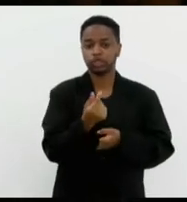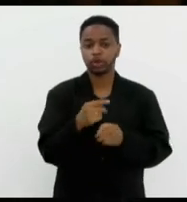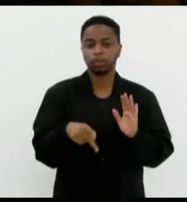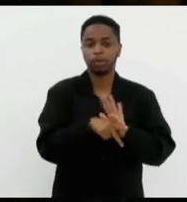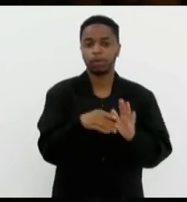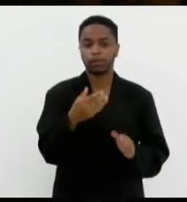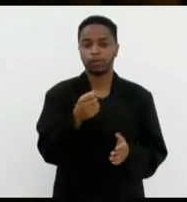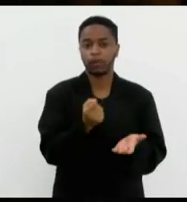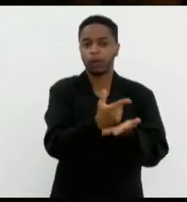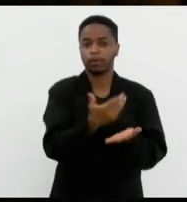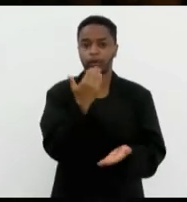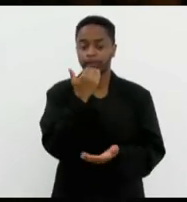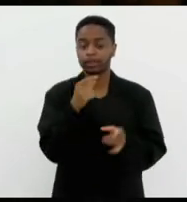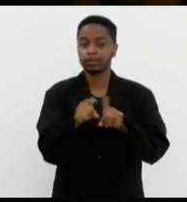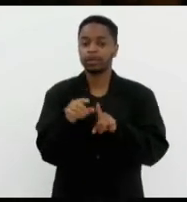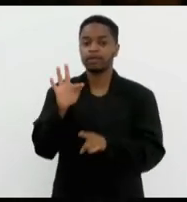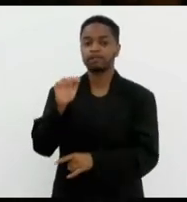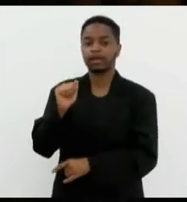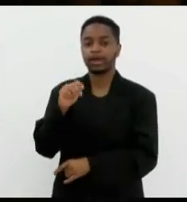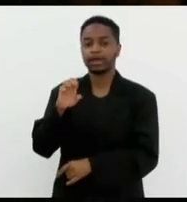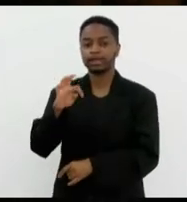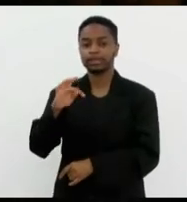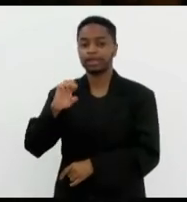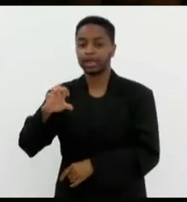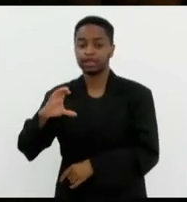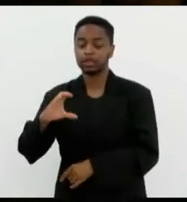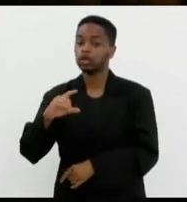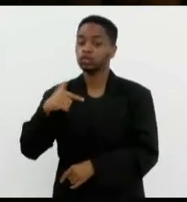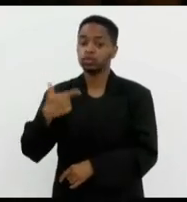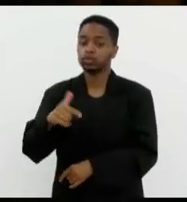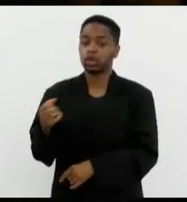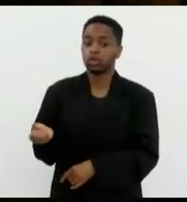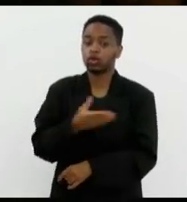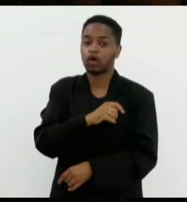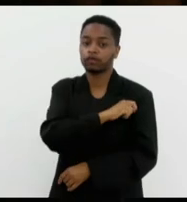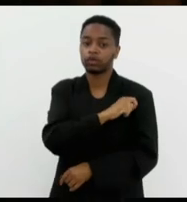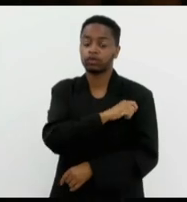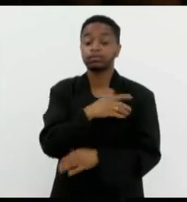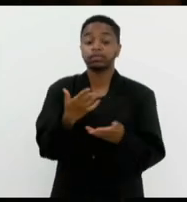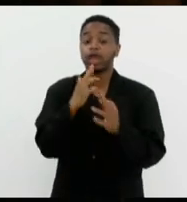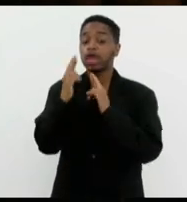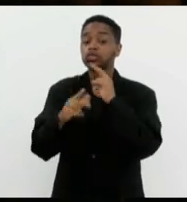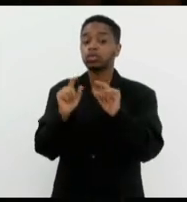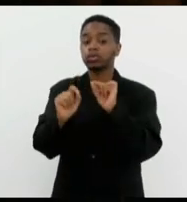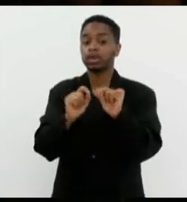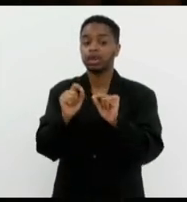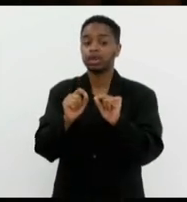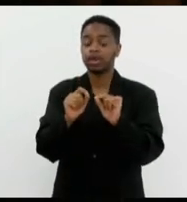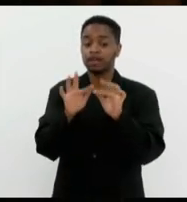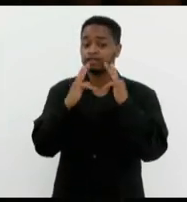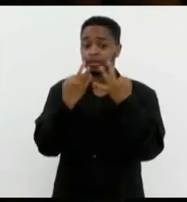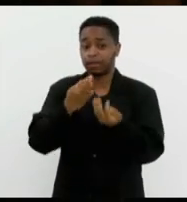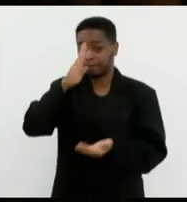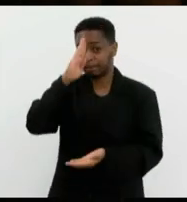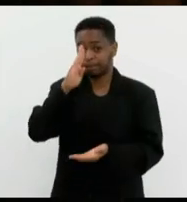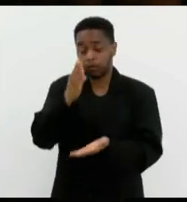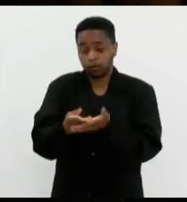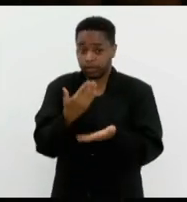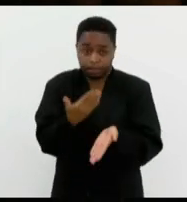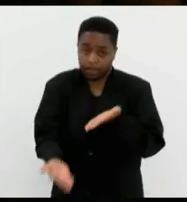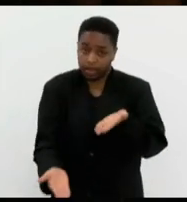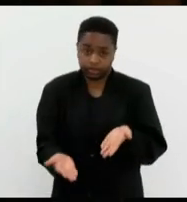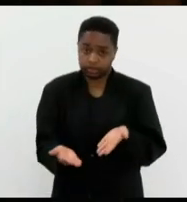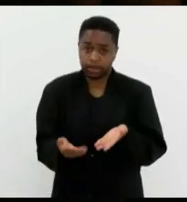FAETEC, sem receber novos alunos. O resultado na FAETEC vai ser o quê? Os pais estão perdendo a confiança na instituição.